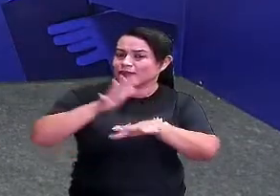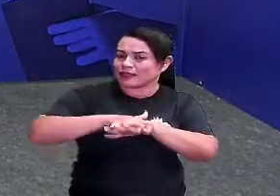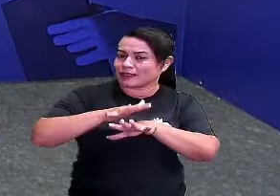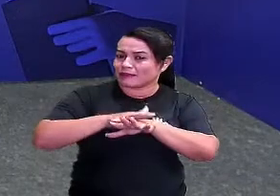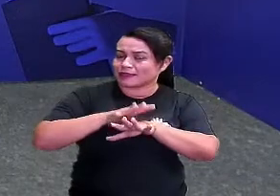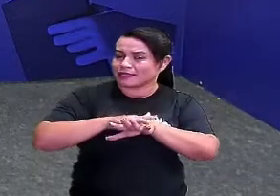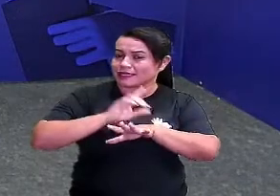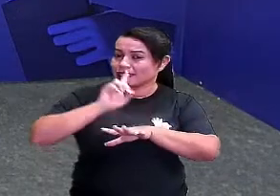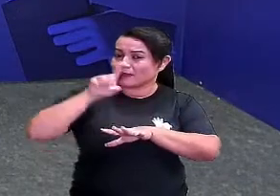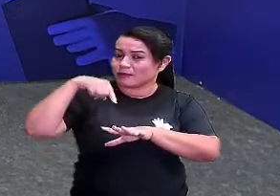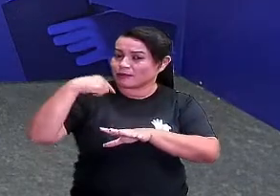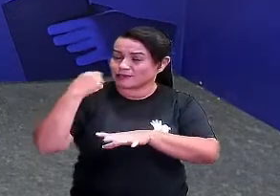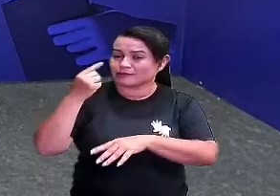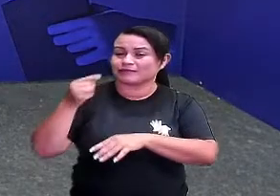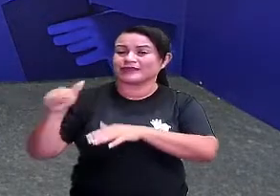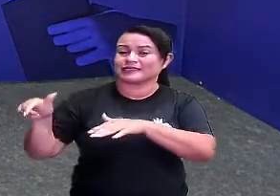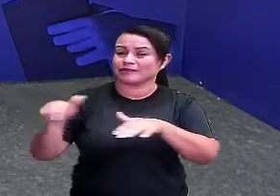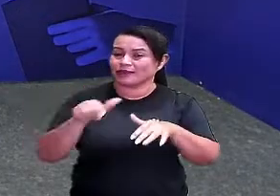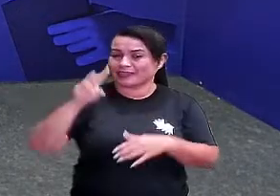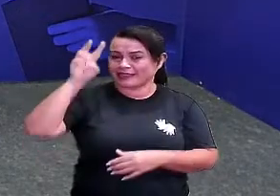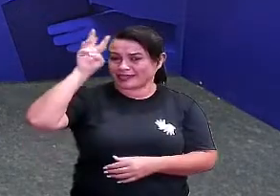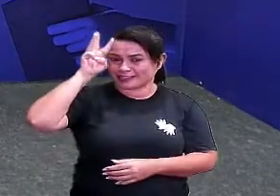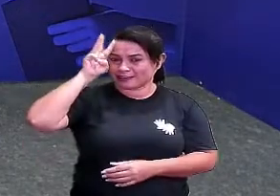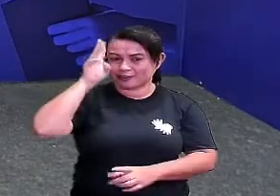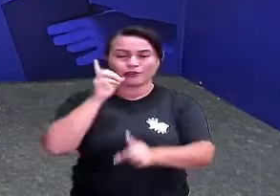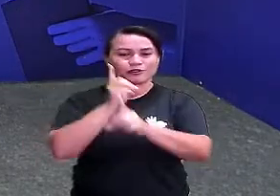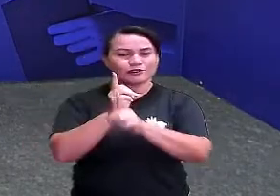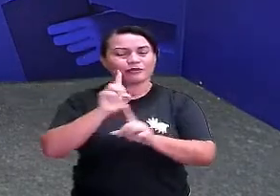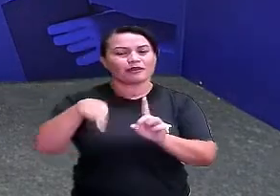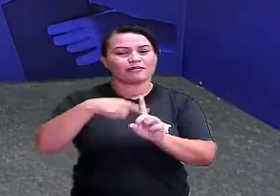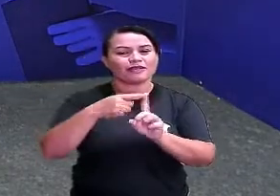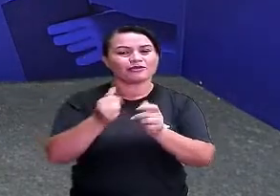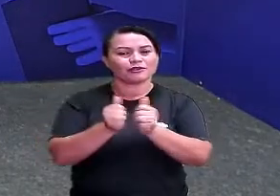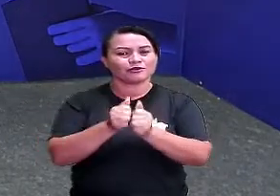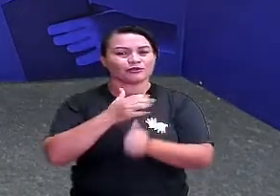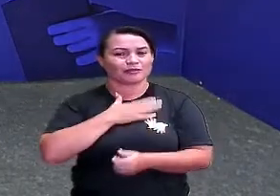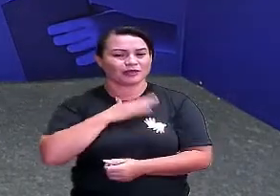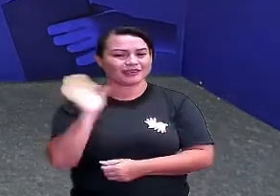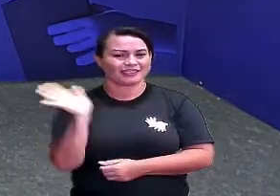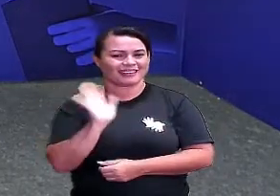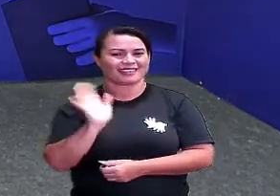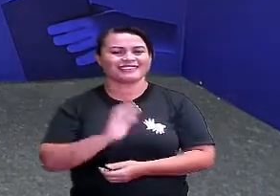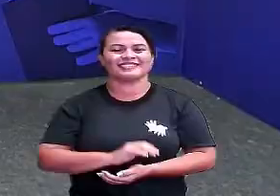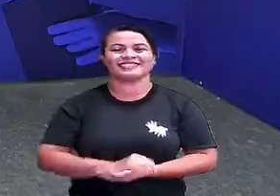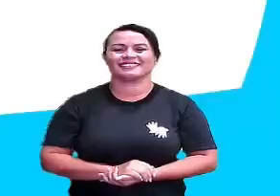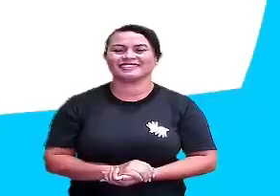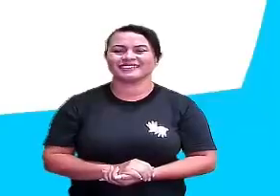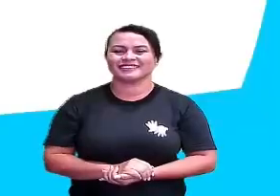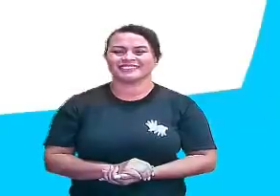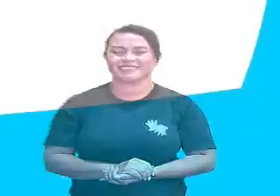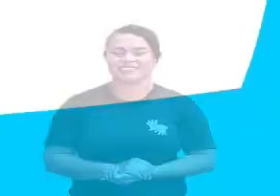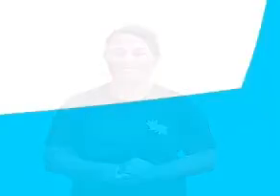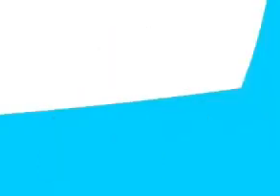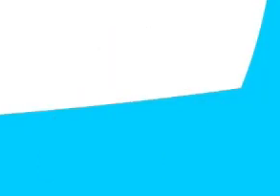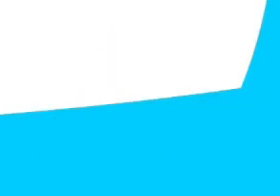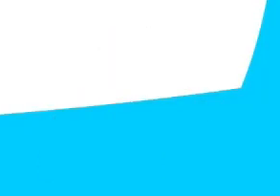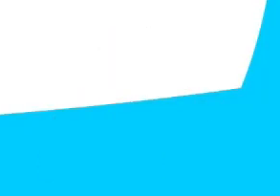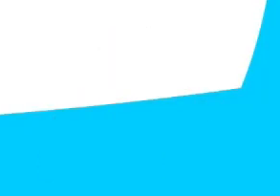E eu te espero na próxima terça-feira para mais uma aula comigo. Até lá!